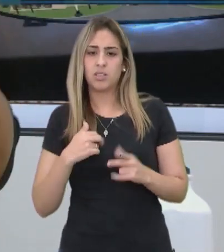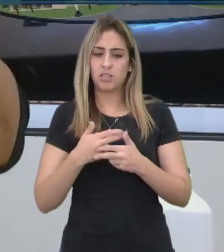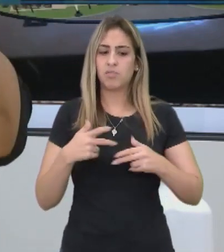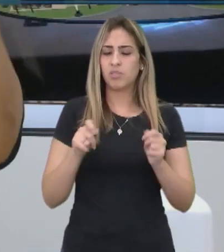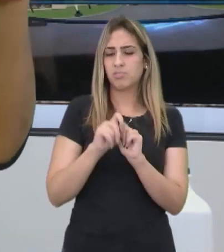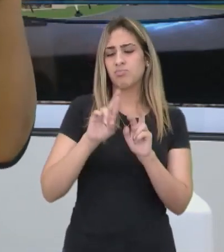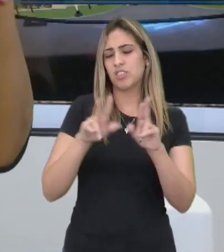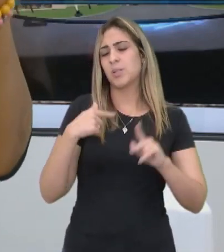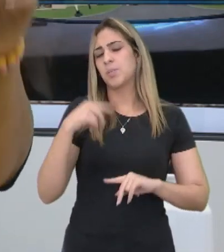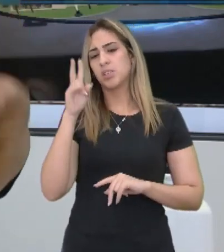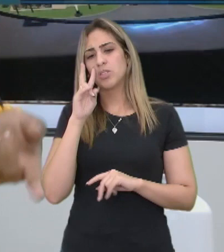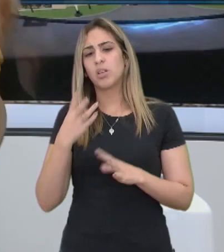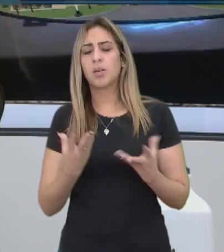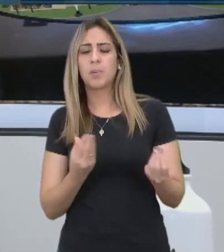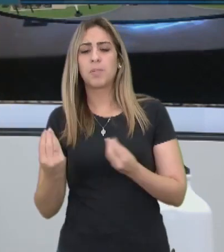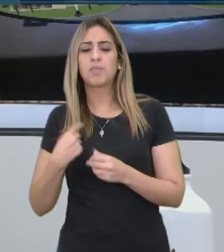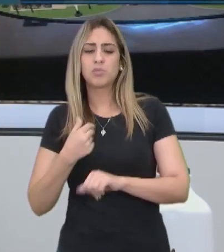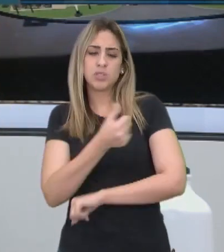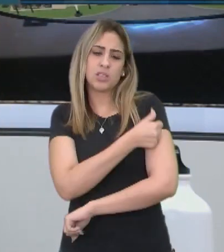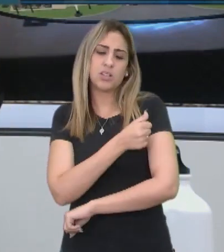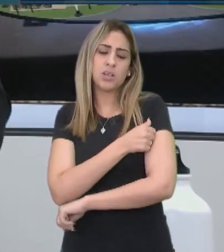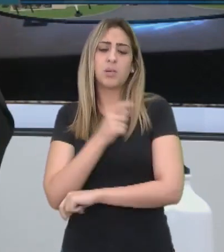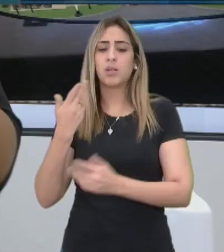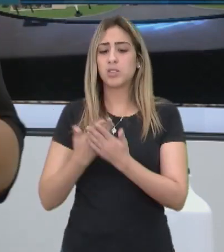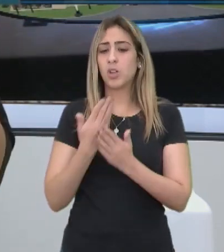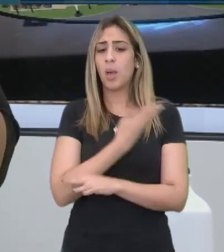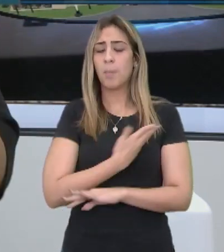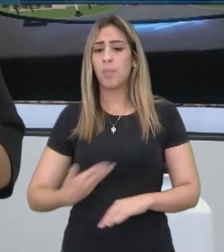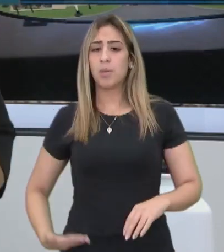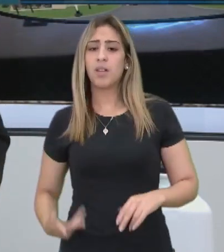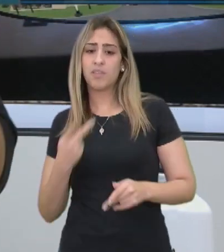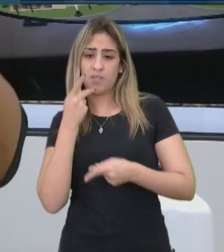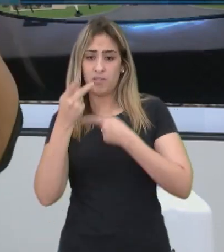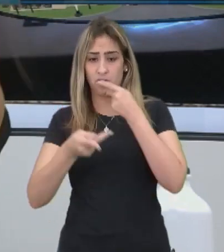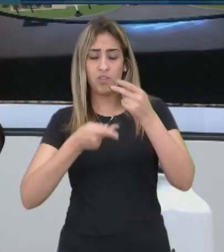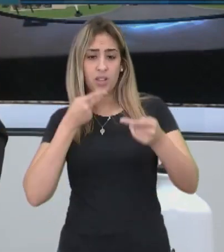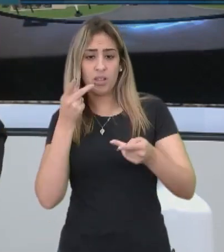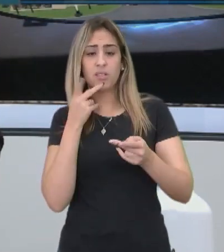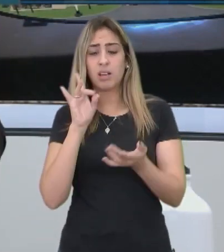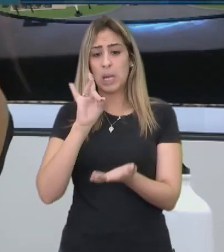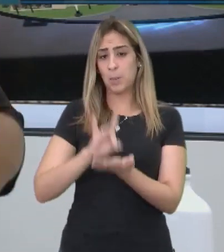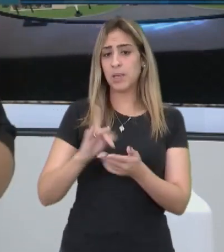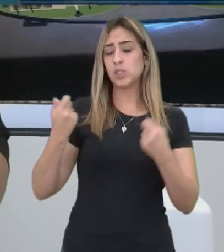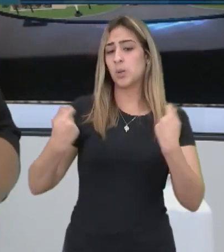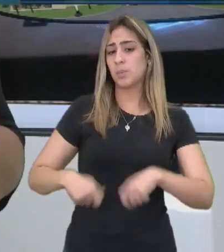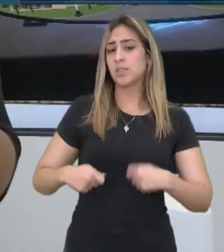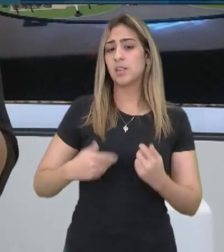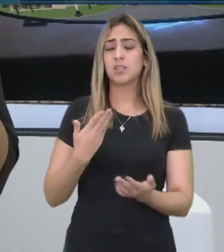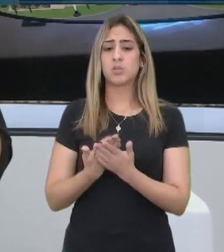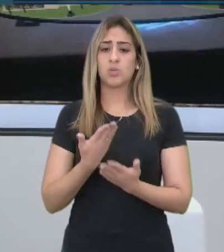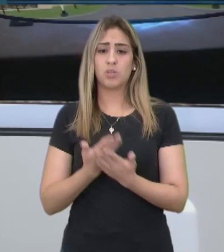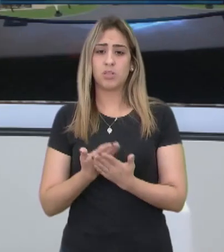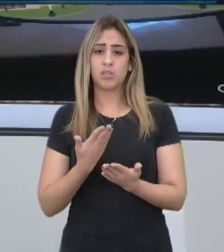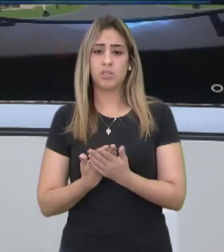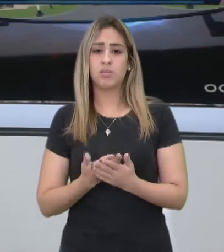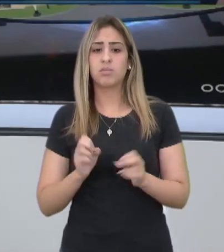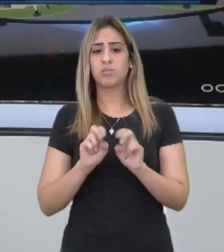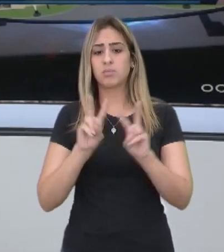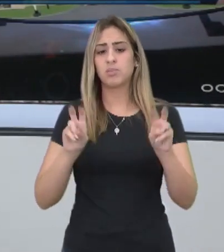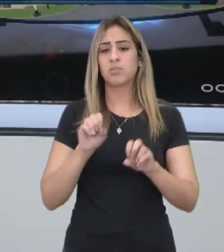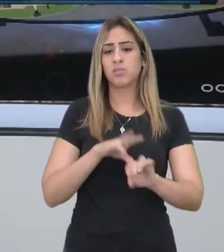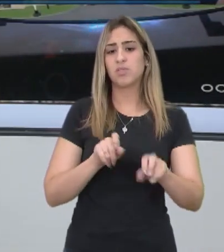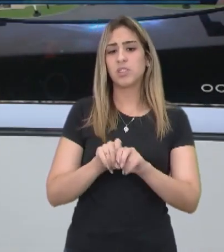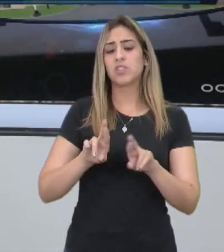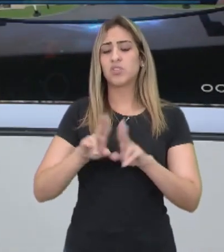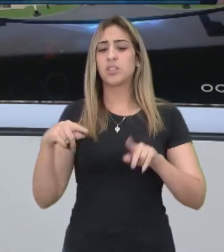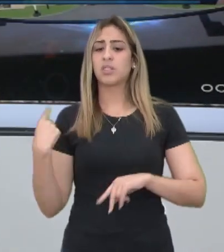história, lá no 6º ano, numa escola pública, falando que realmente eu precisava estudar, que a educação faria a